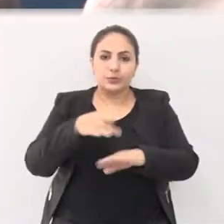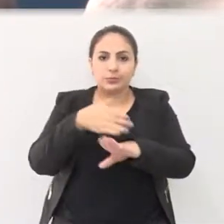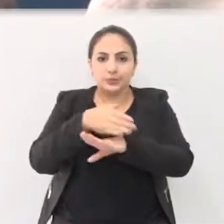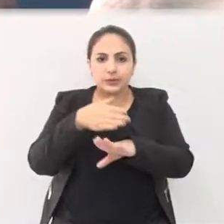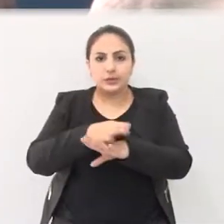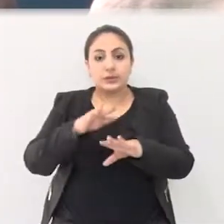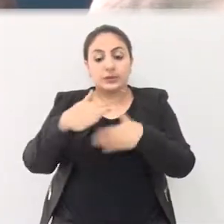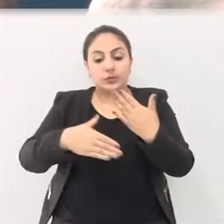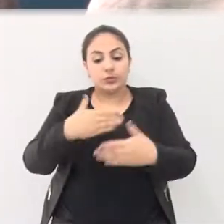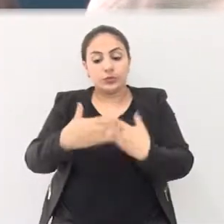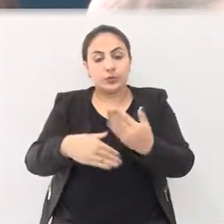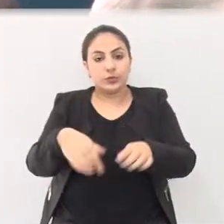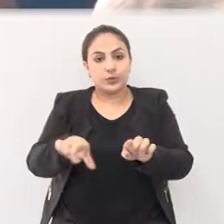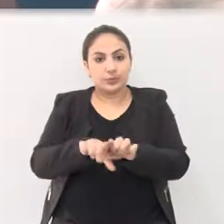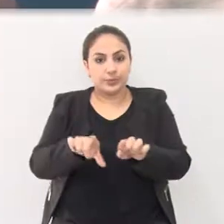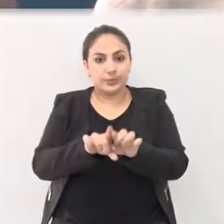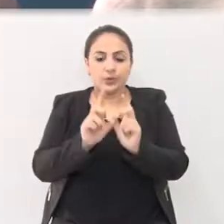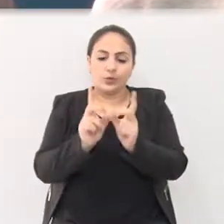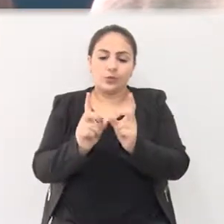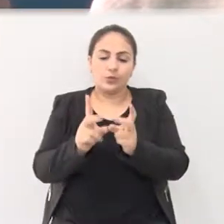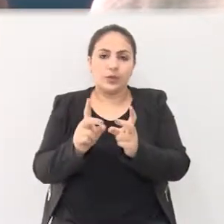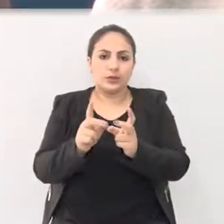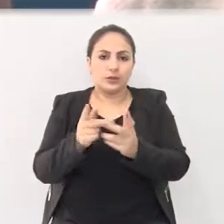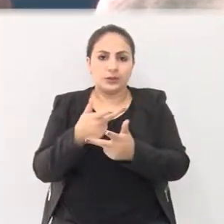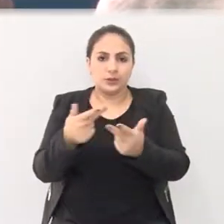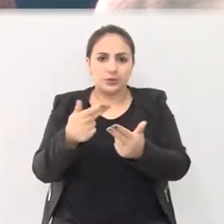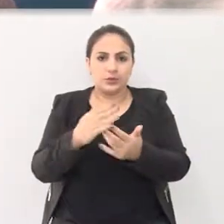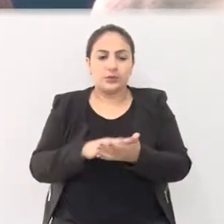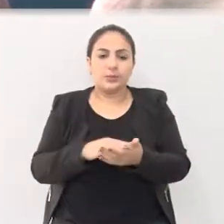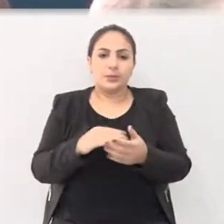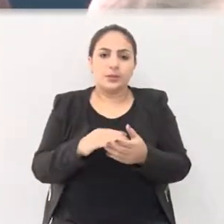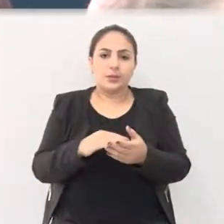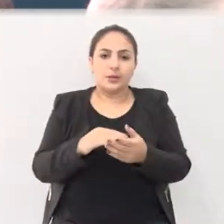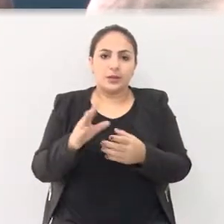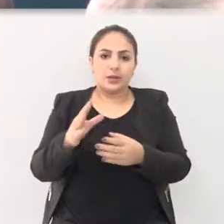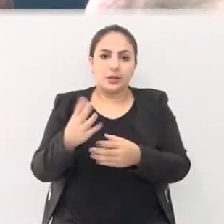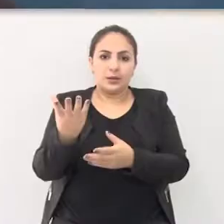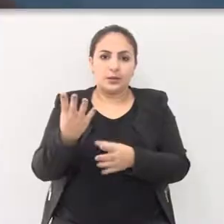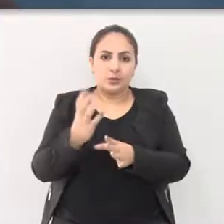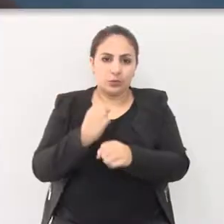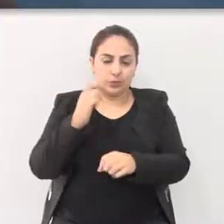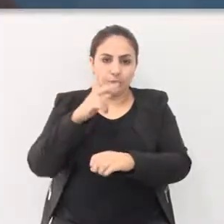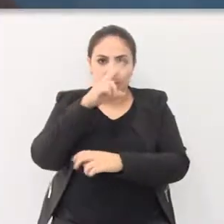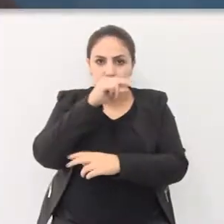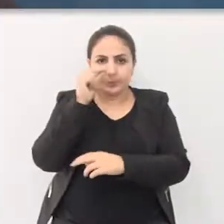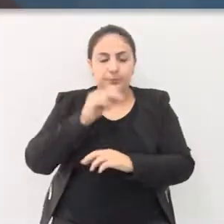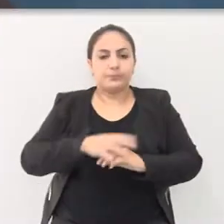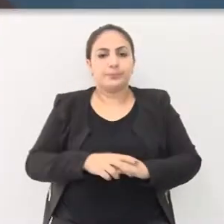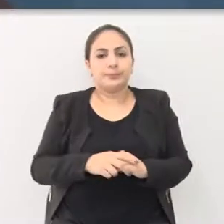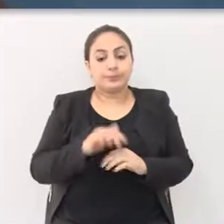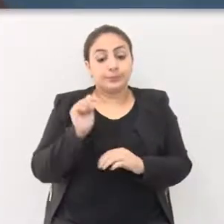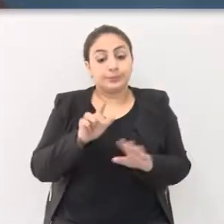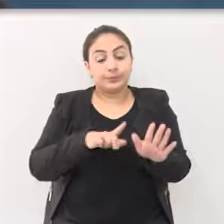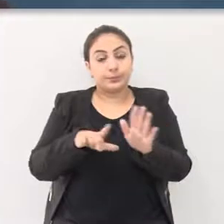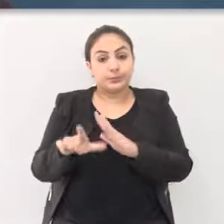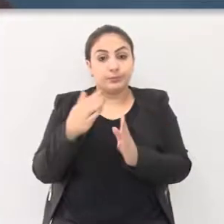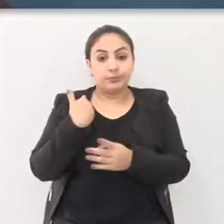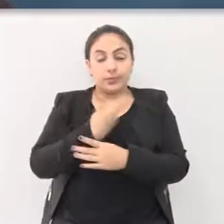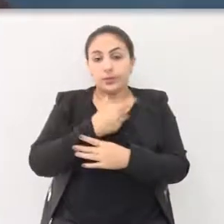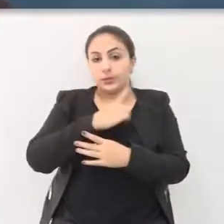para Passo Fundo, que participam do desenvolvimento com venda de imóveis e com arrecadação para o município. Nessa semana municipal a gente